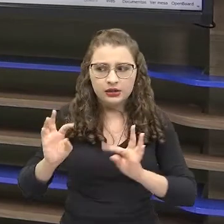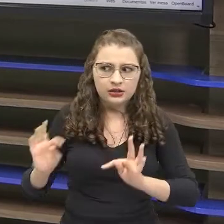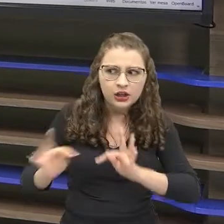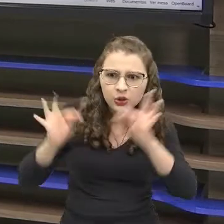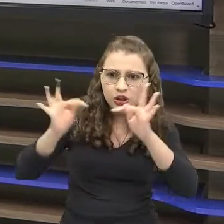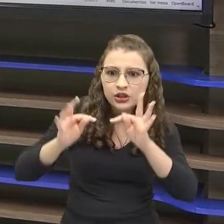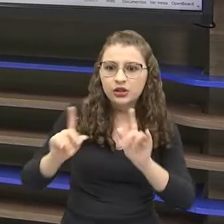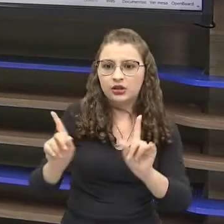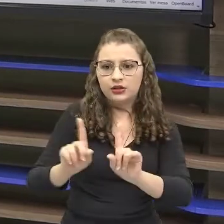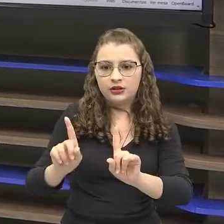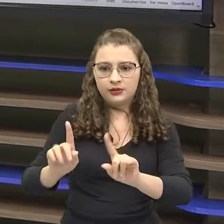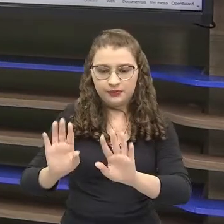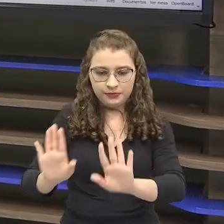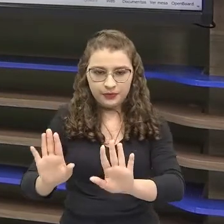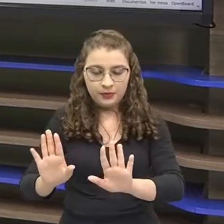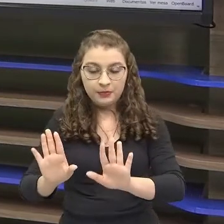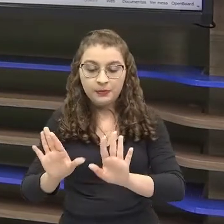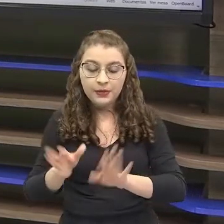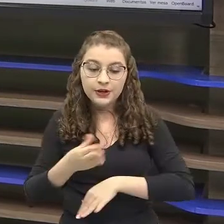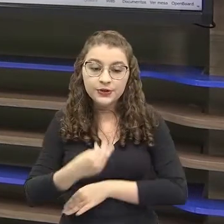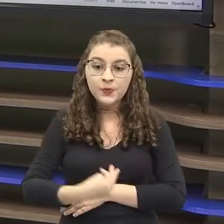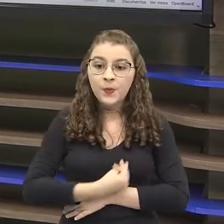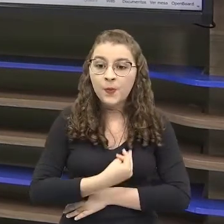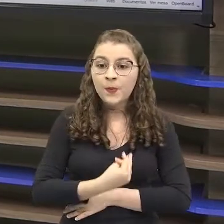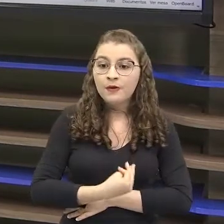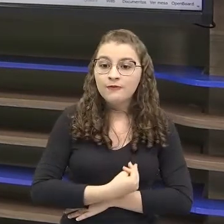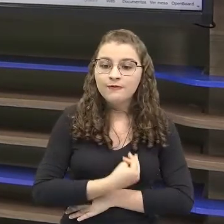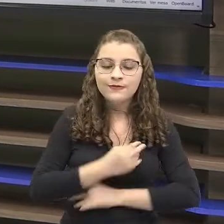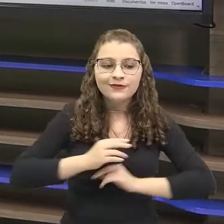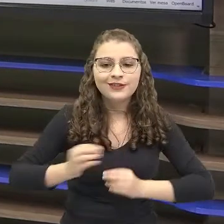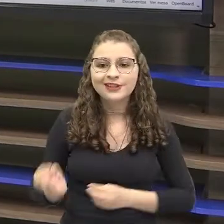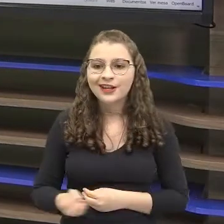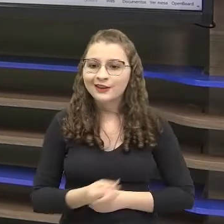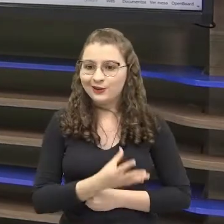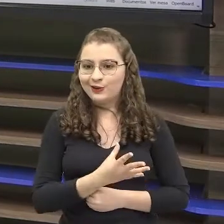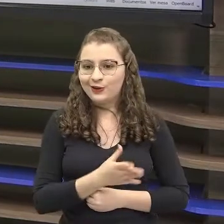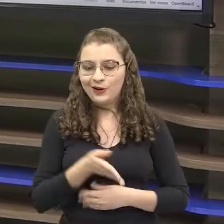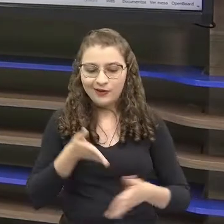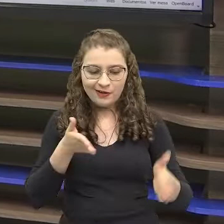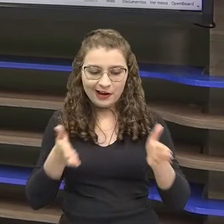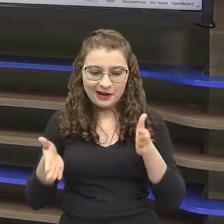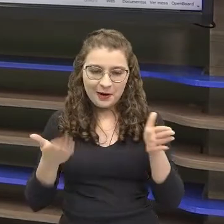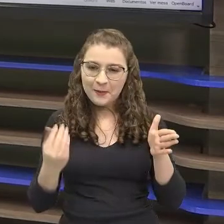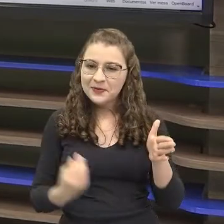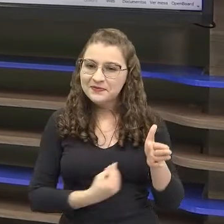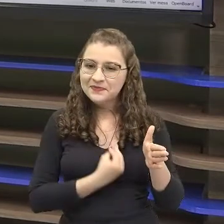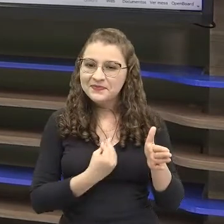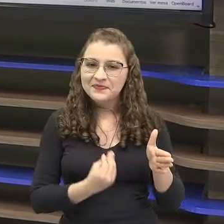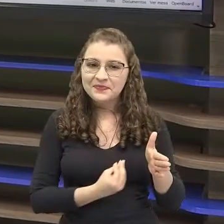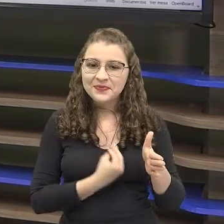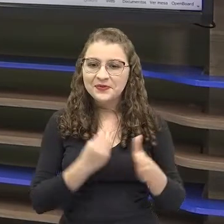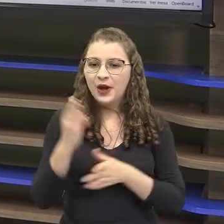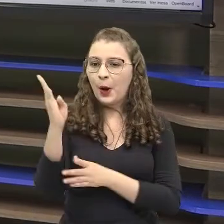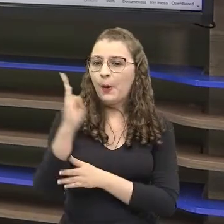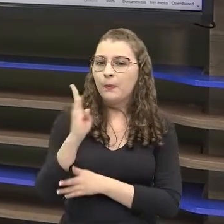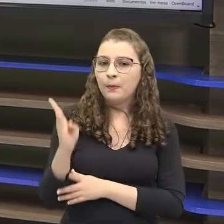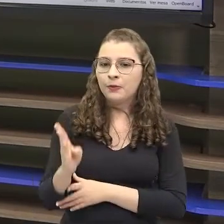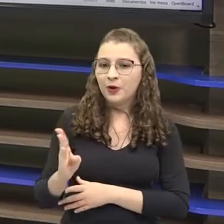tecnológico, de tecnologia, mas de viver aquele momento que o país estava